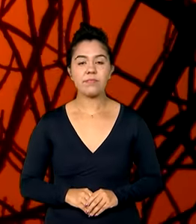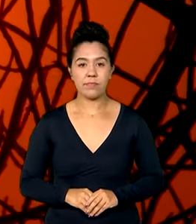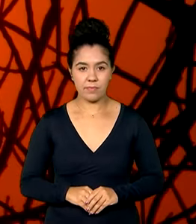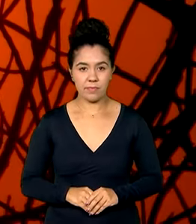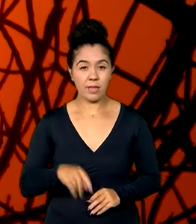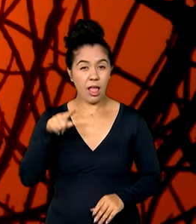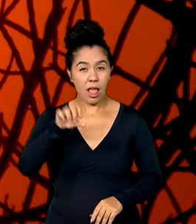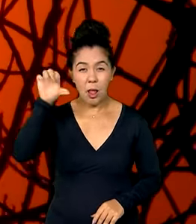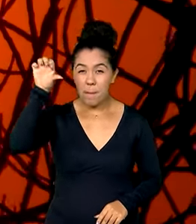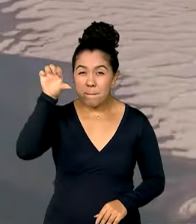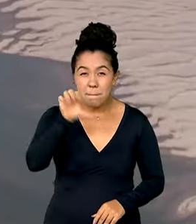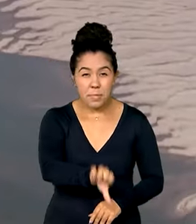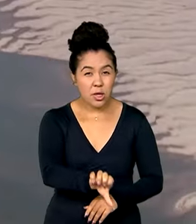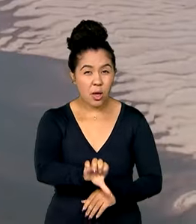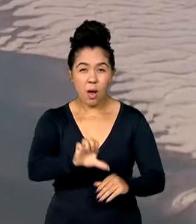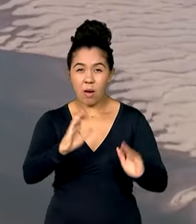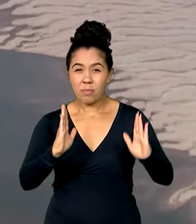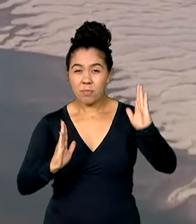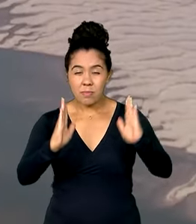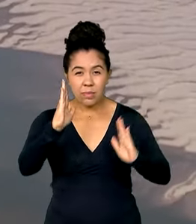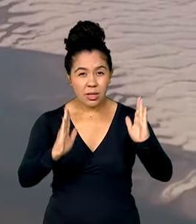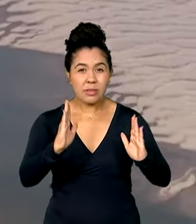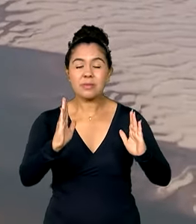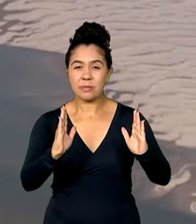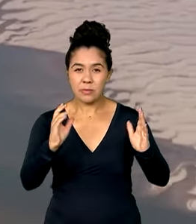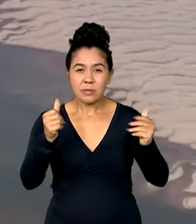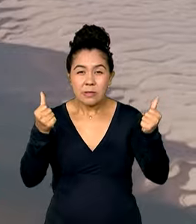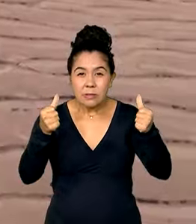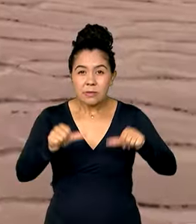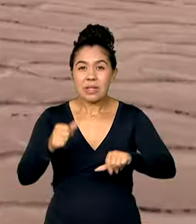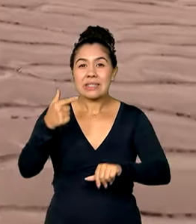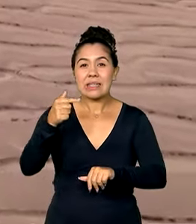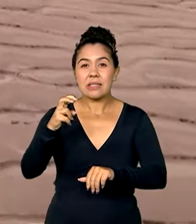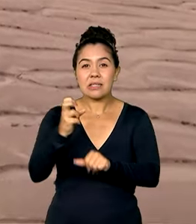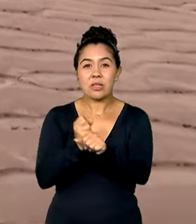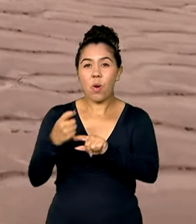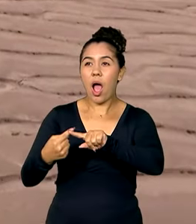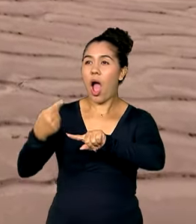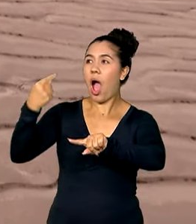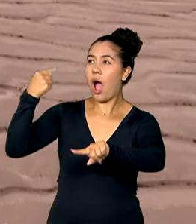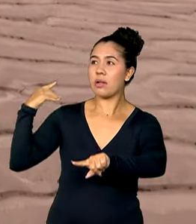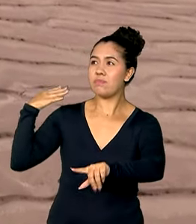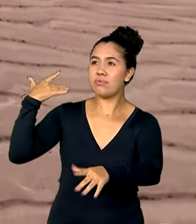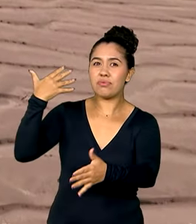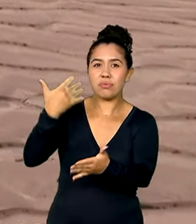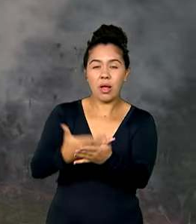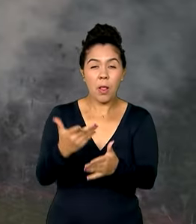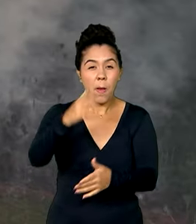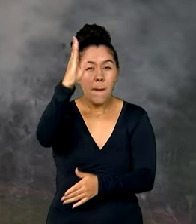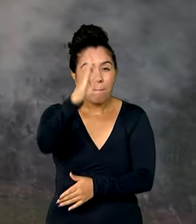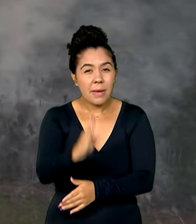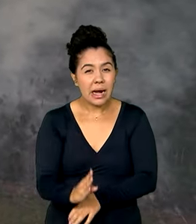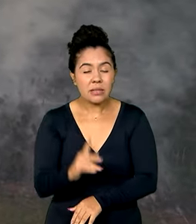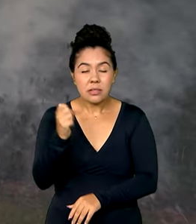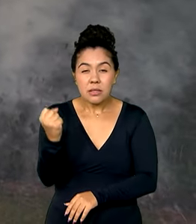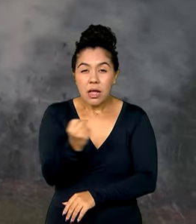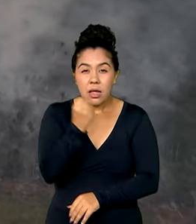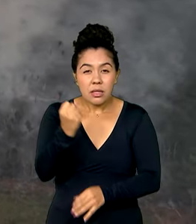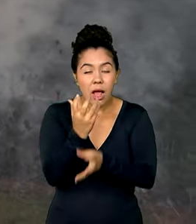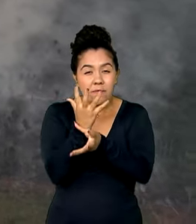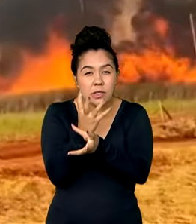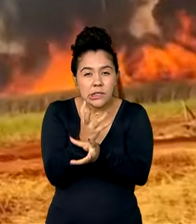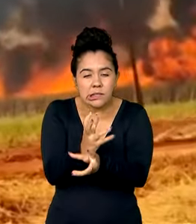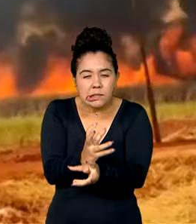Considerada a pior estiagem dos últimos 75 anos, o Brasil enfrenta seca extrema e incêndios